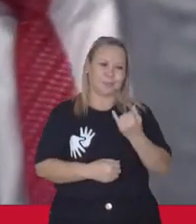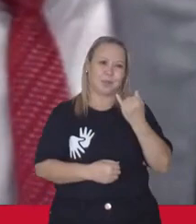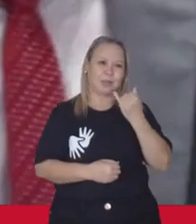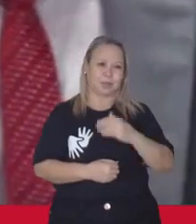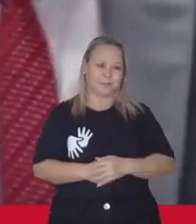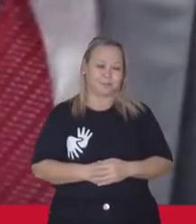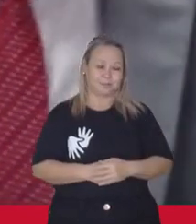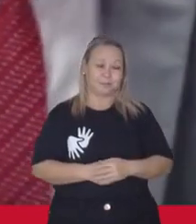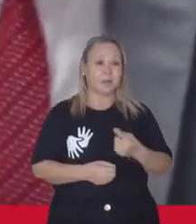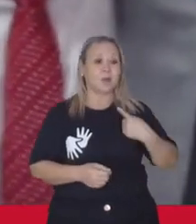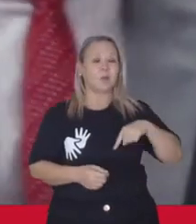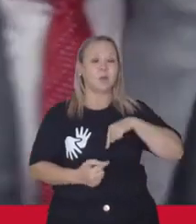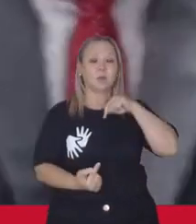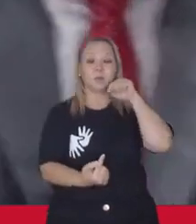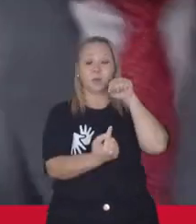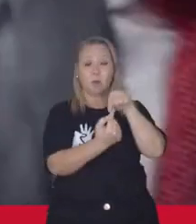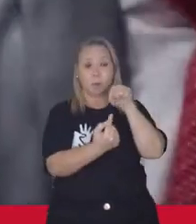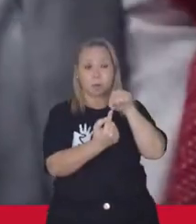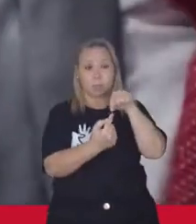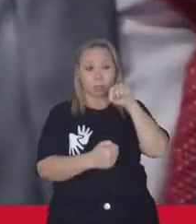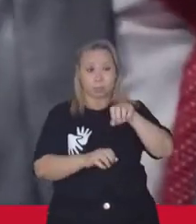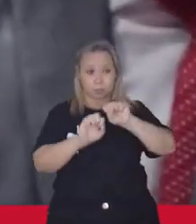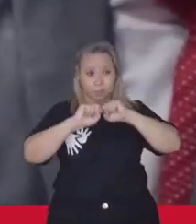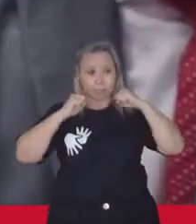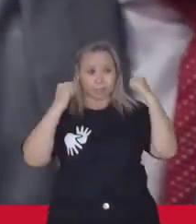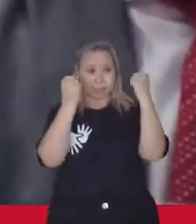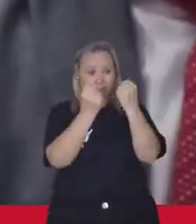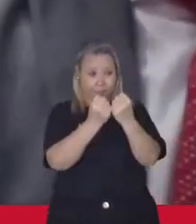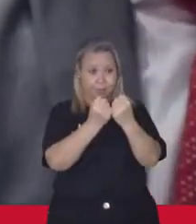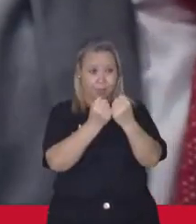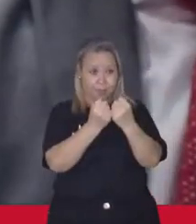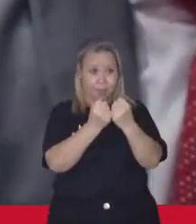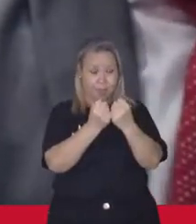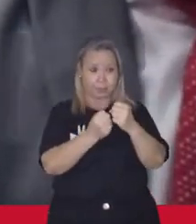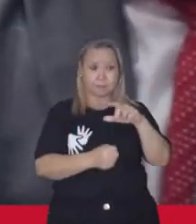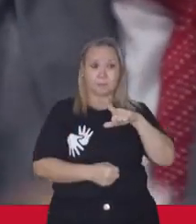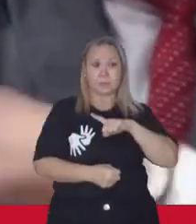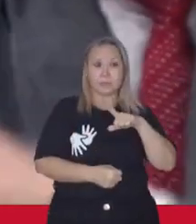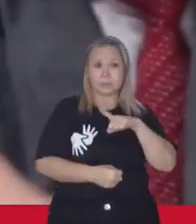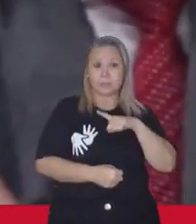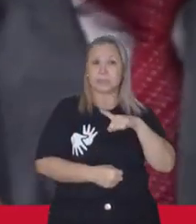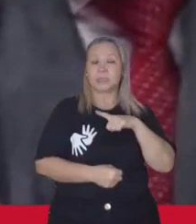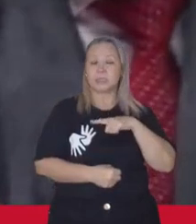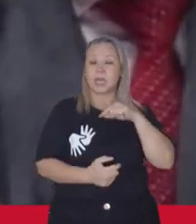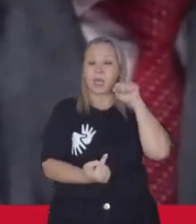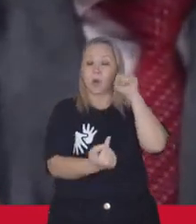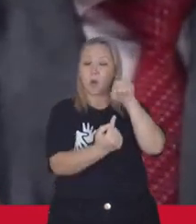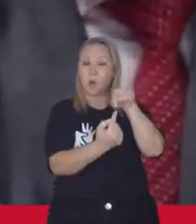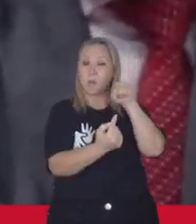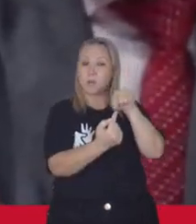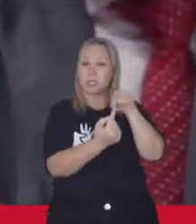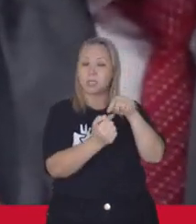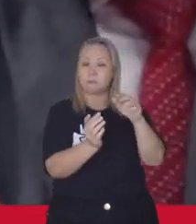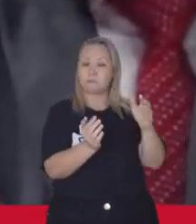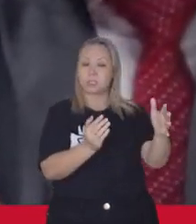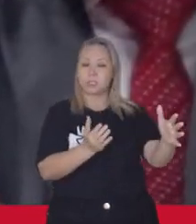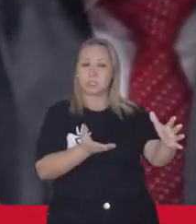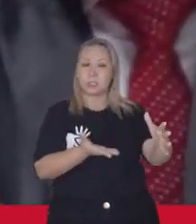E o nosso objetivo deste seminário, ele tem o objetivo de